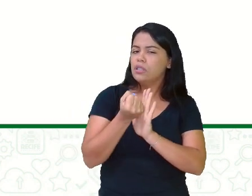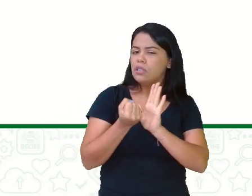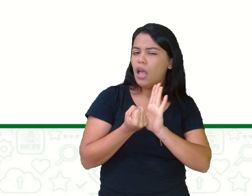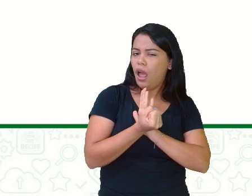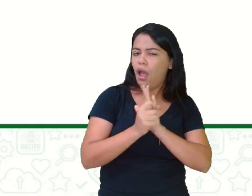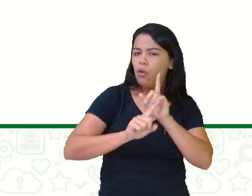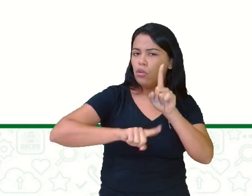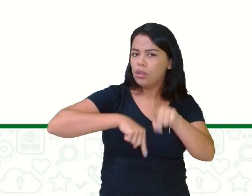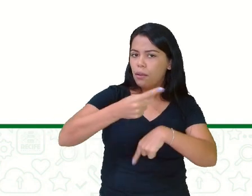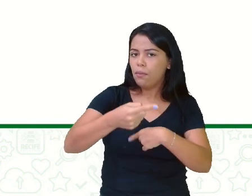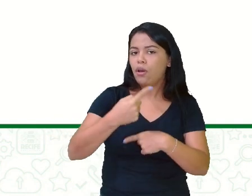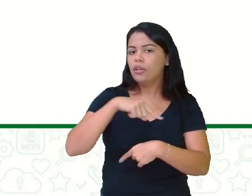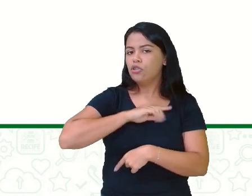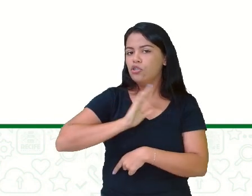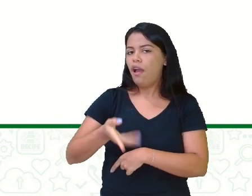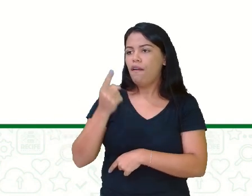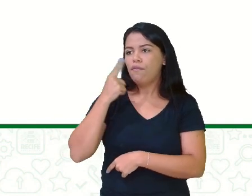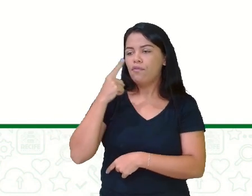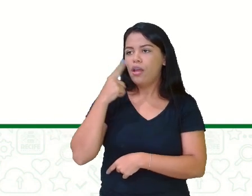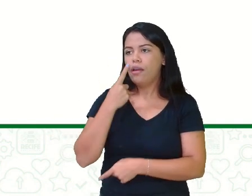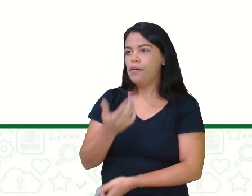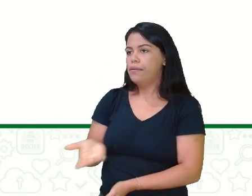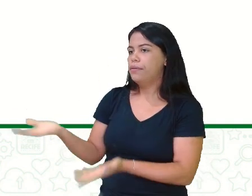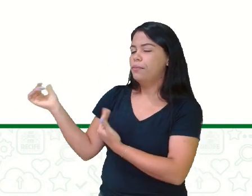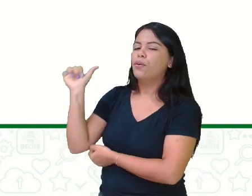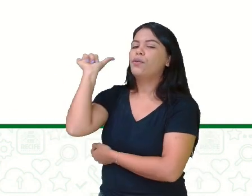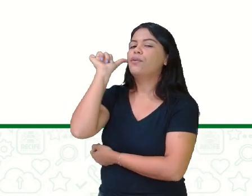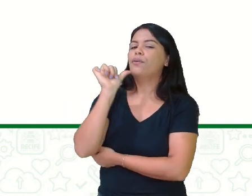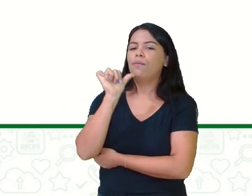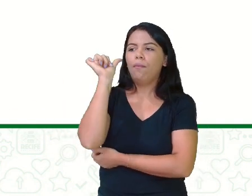vê as bailarinas, né, sendo